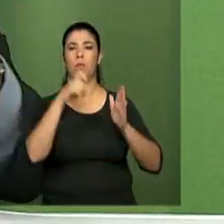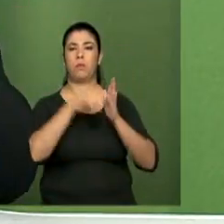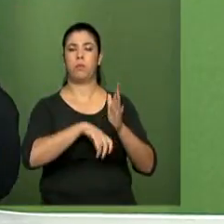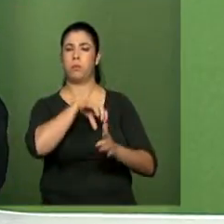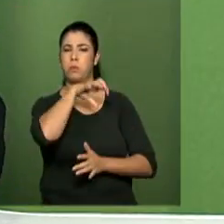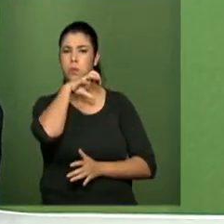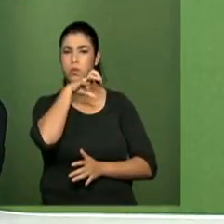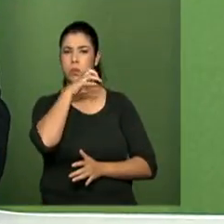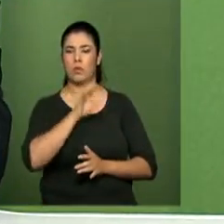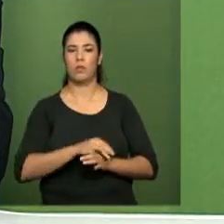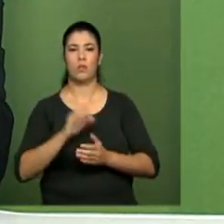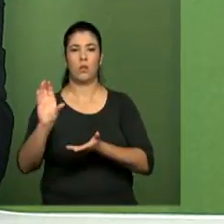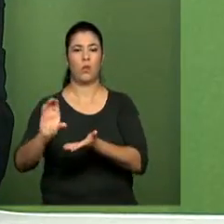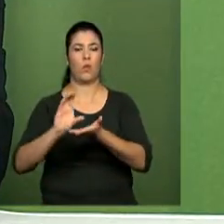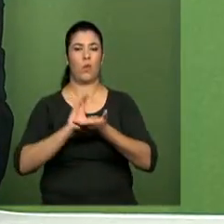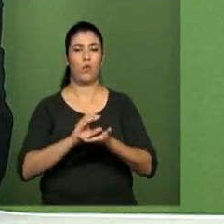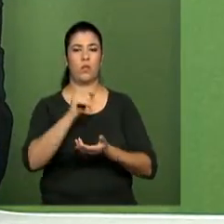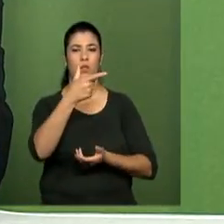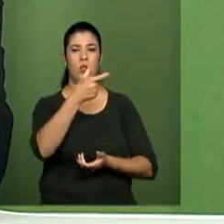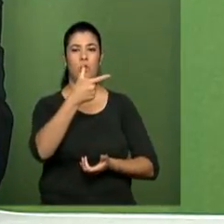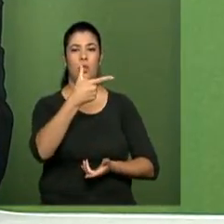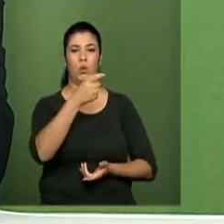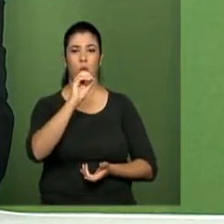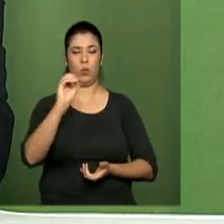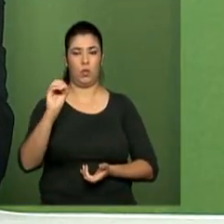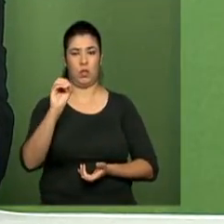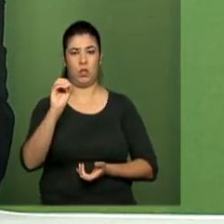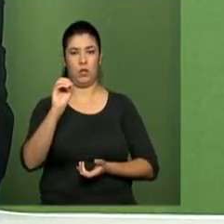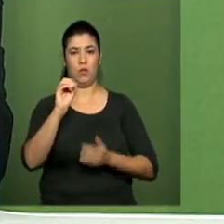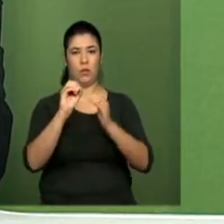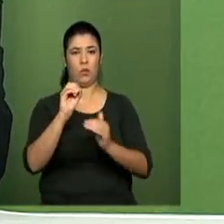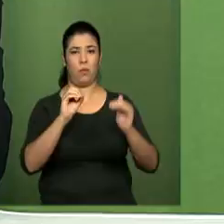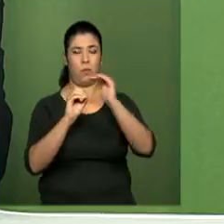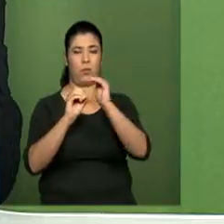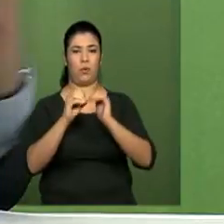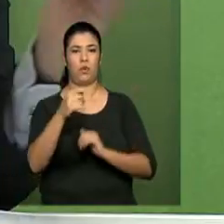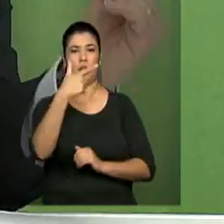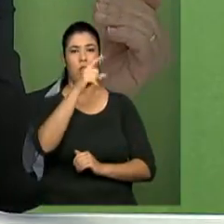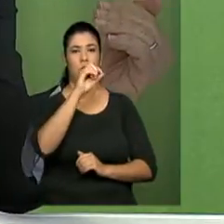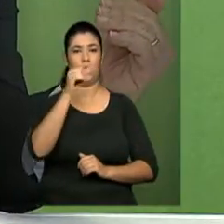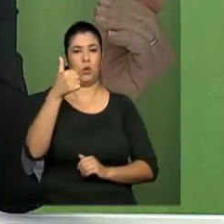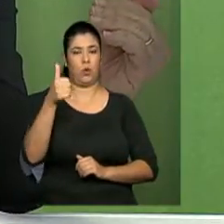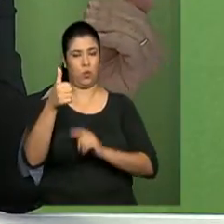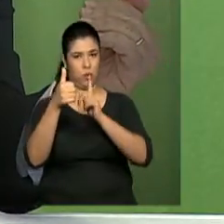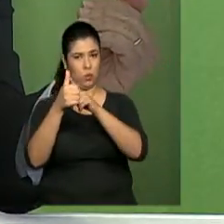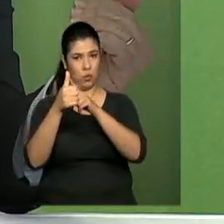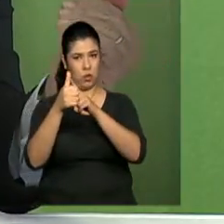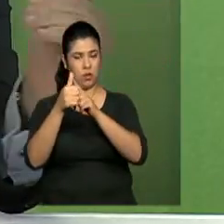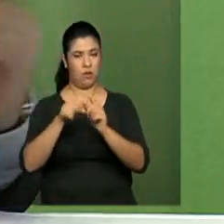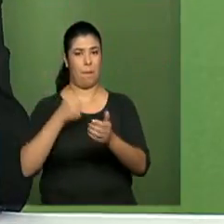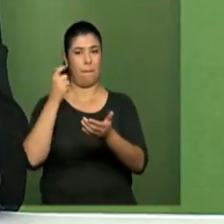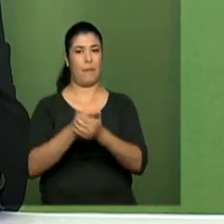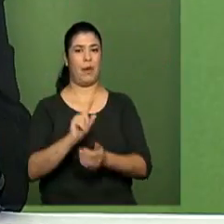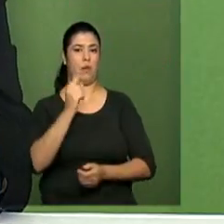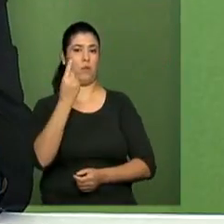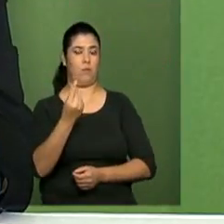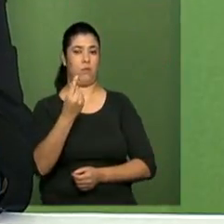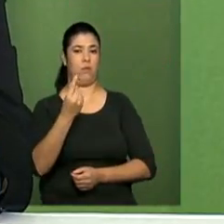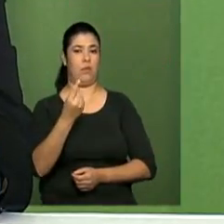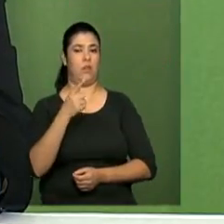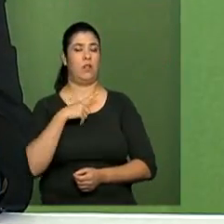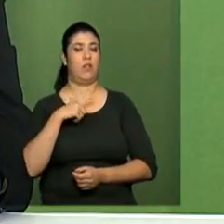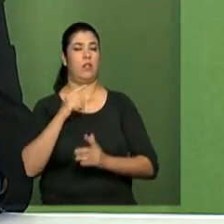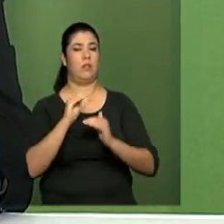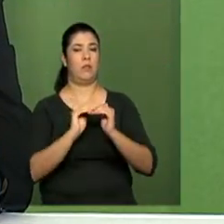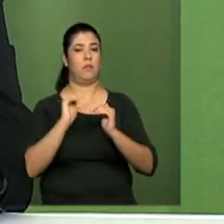até 200 quando ele pulou para 201 ele paga sobre um os 200 ele continuar pagando o mesmo então ele vai